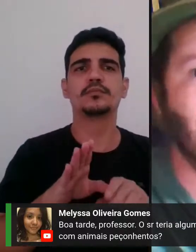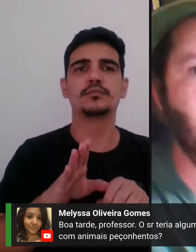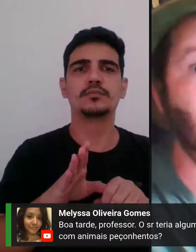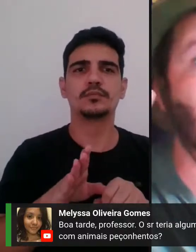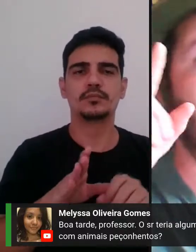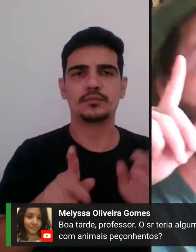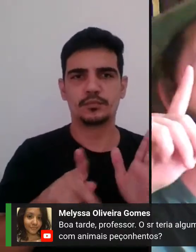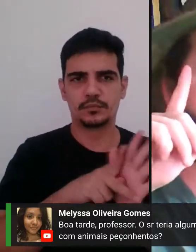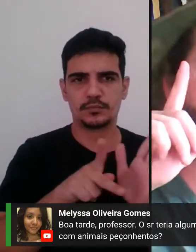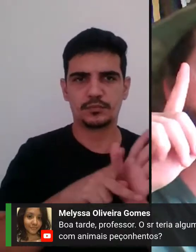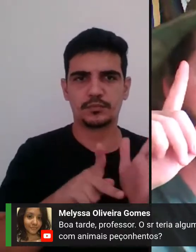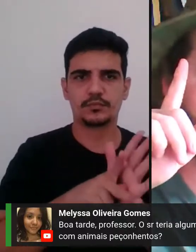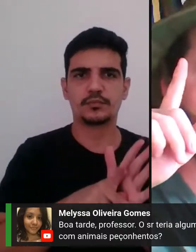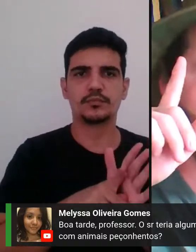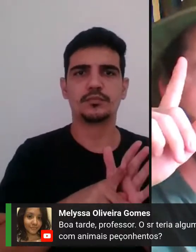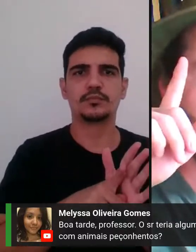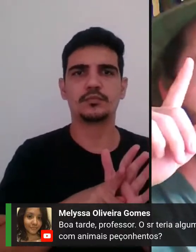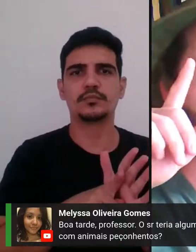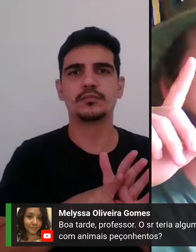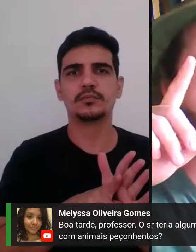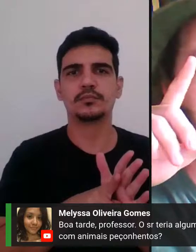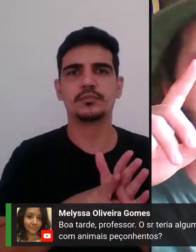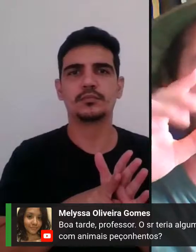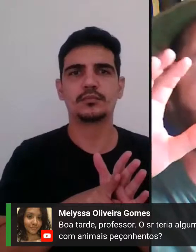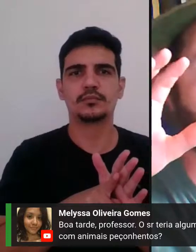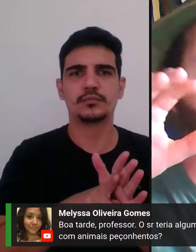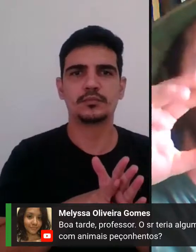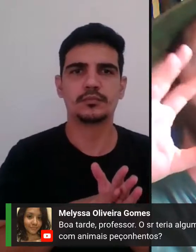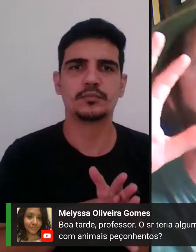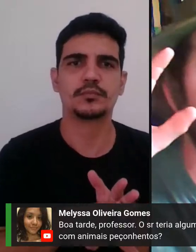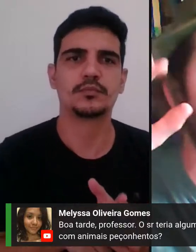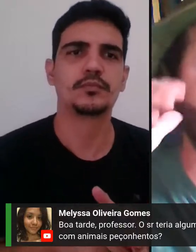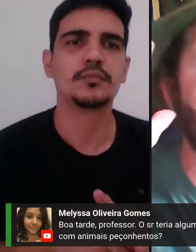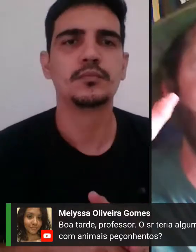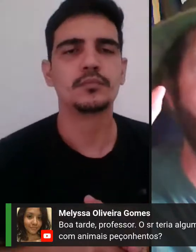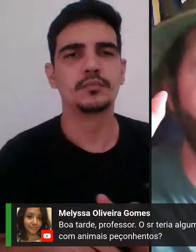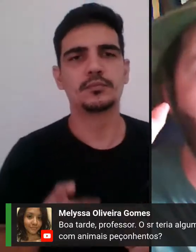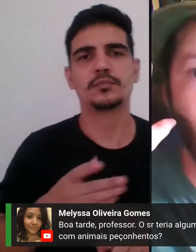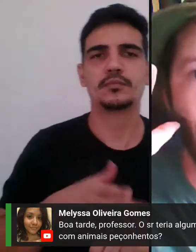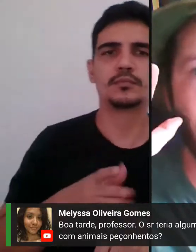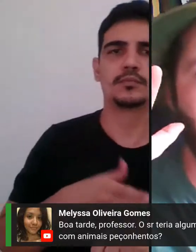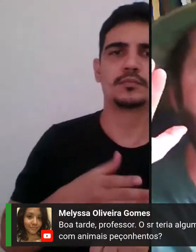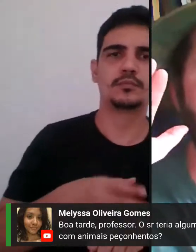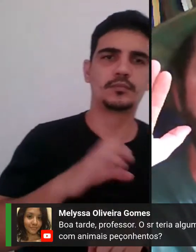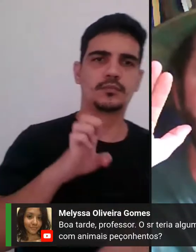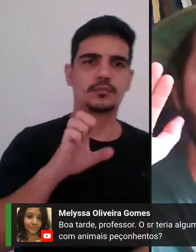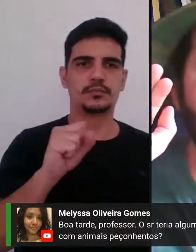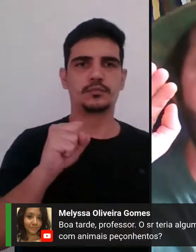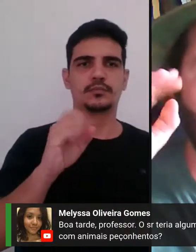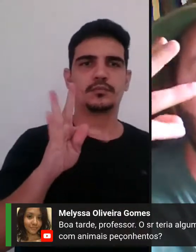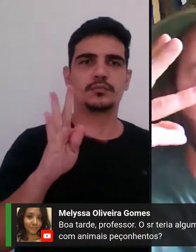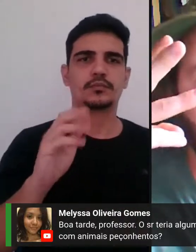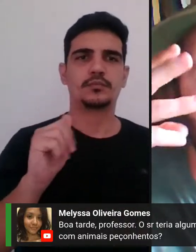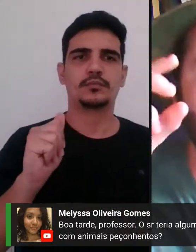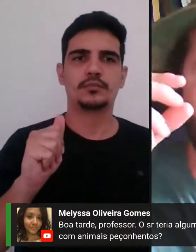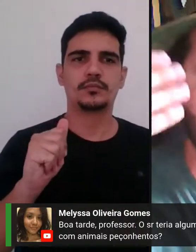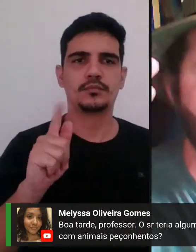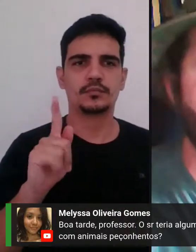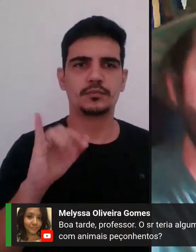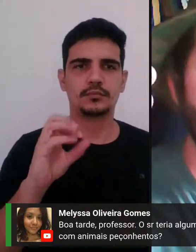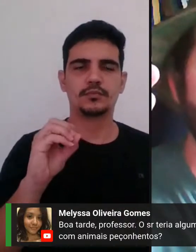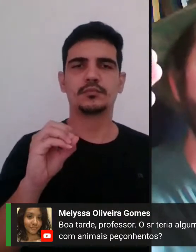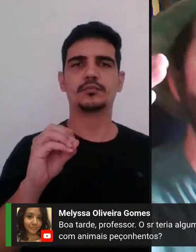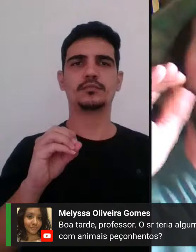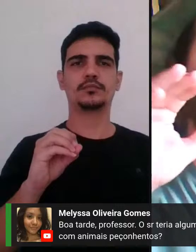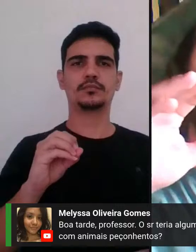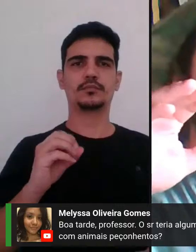fazer estágio lá, só que é muito concorrido. Tá? No Instituto Butantan, a gente, imagina, pessoas do Brasil todo concorrendo para uma vaga. Às vezes 3 vagas,